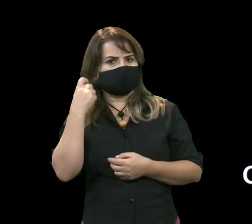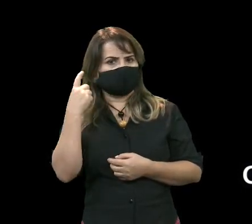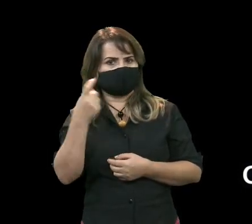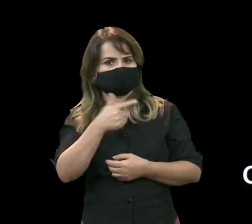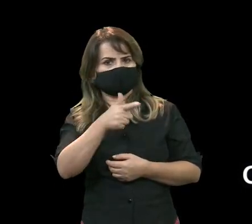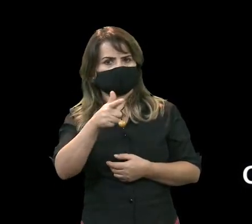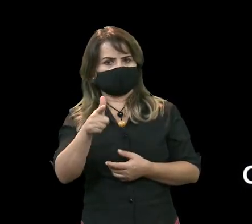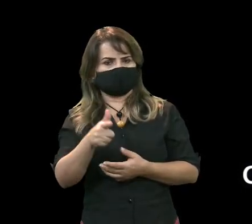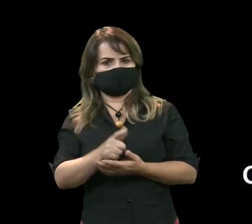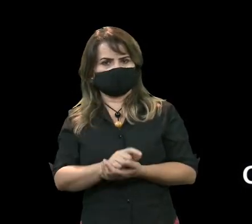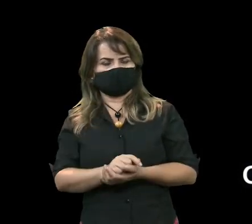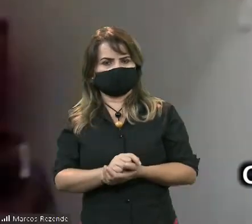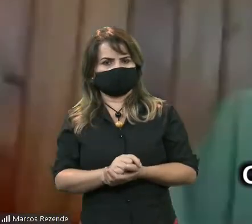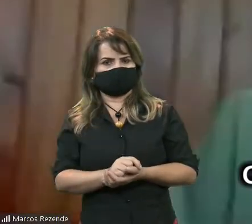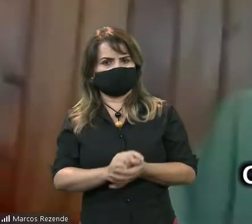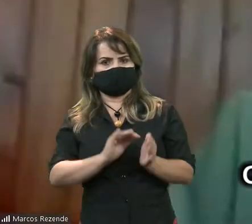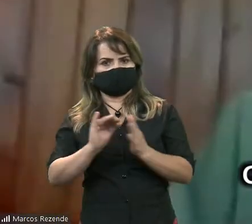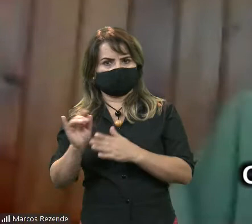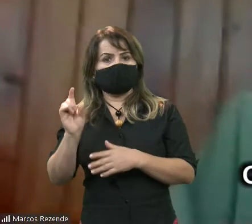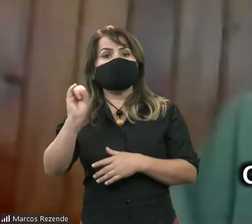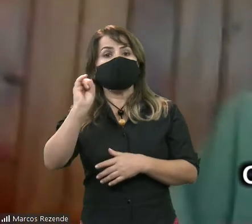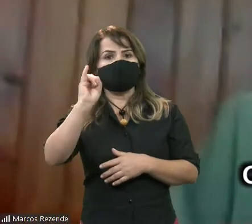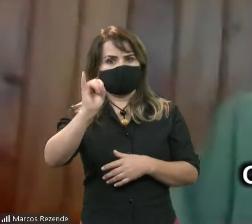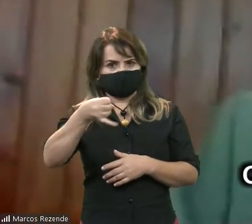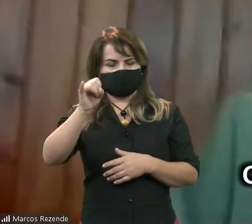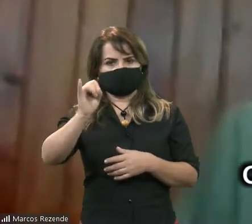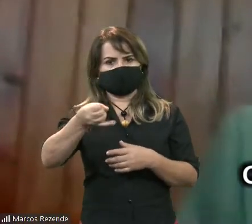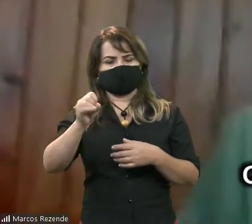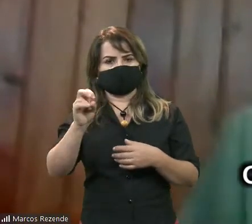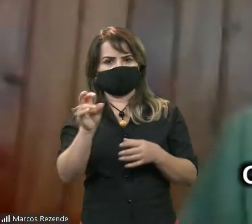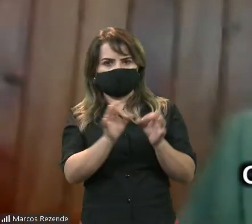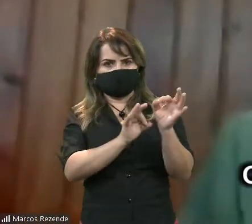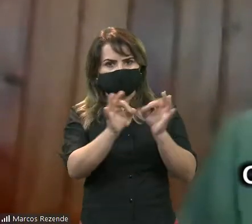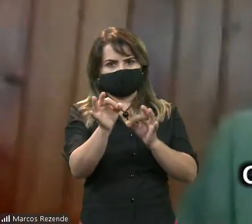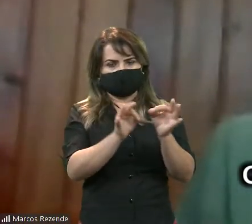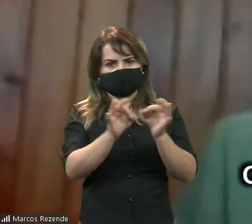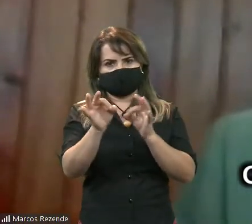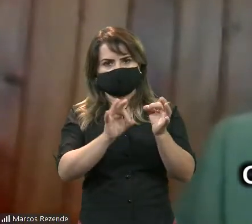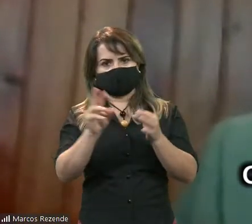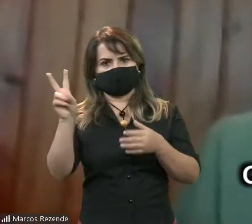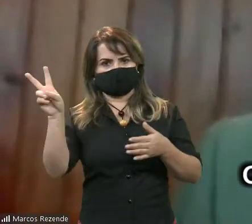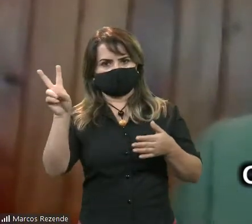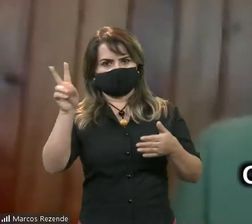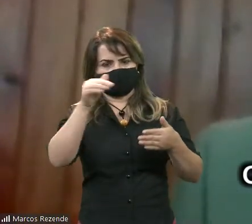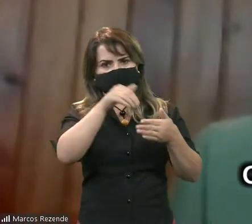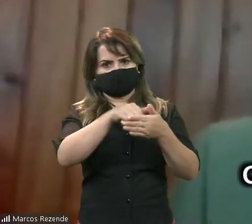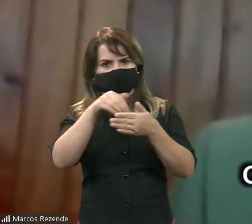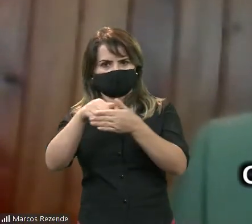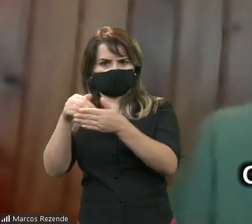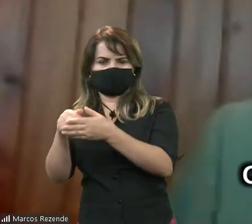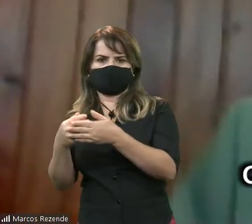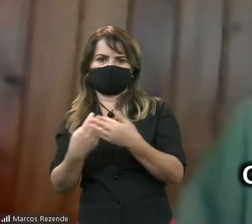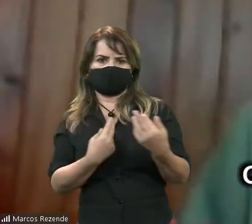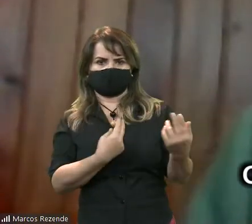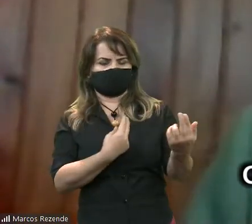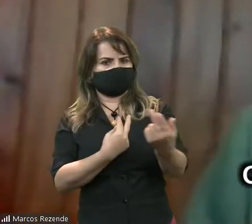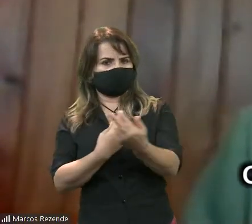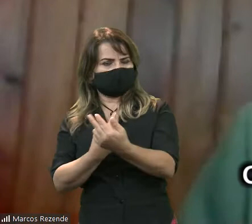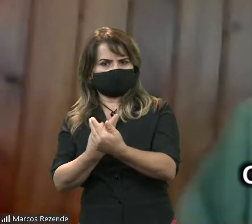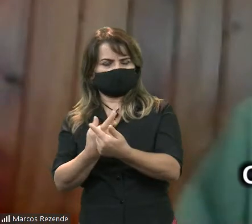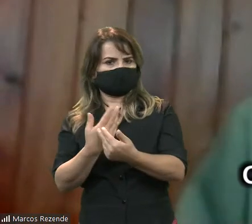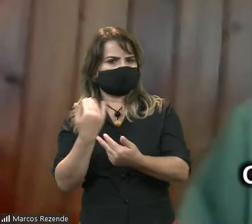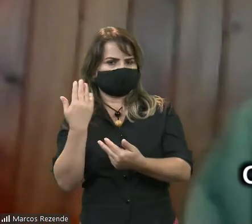Vai ser votado o projeto como são votados todos os projetos.